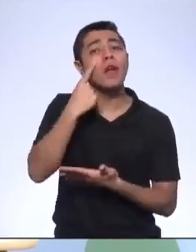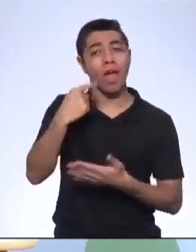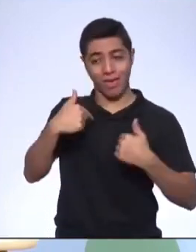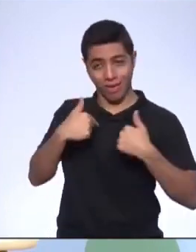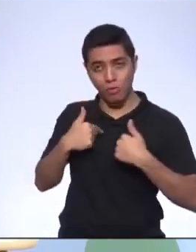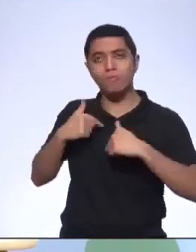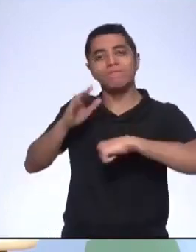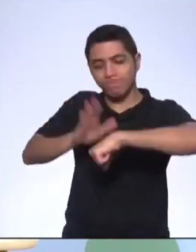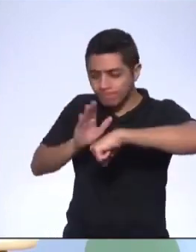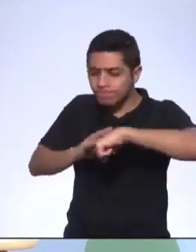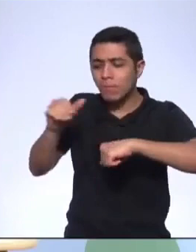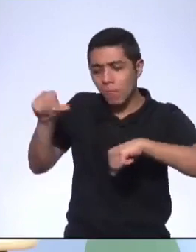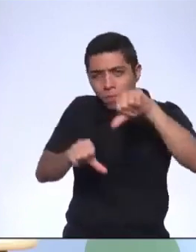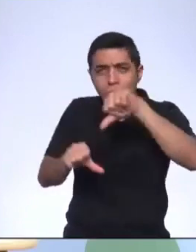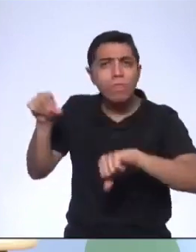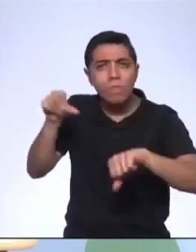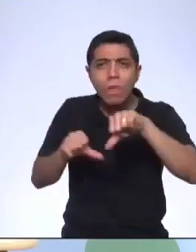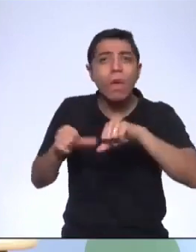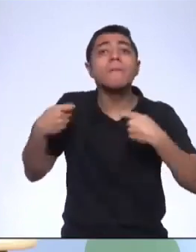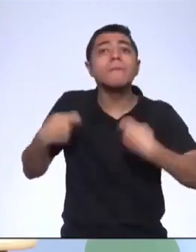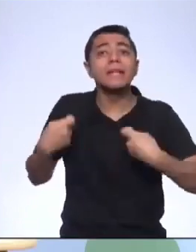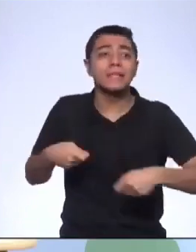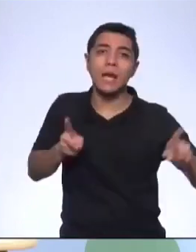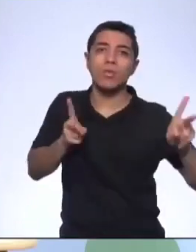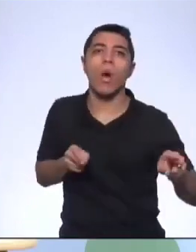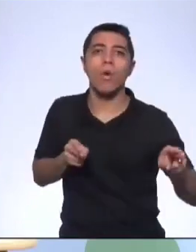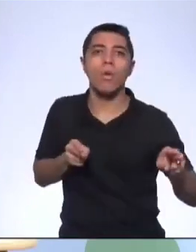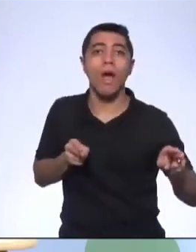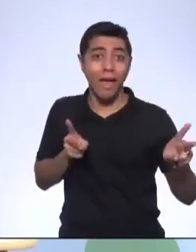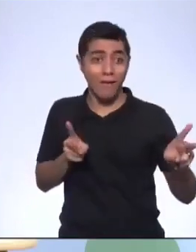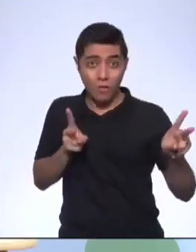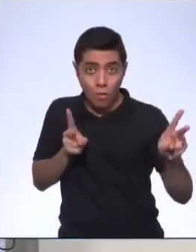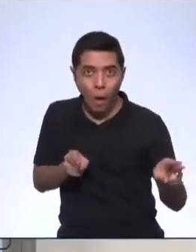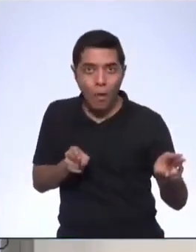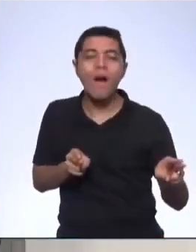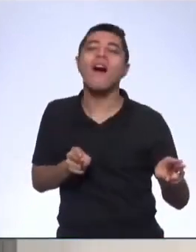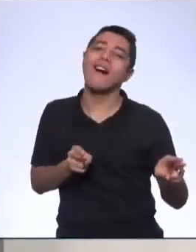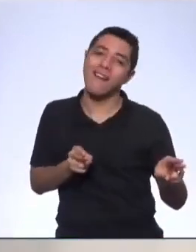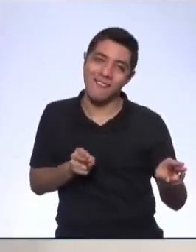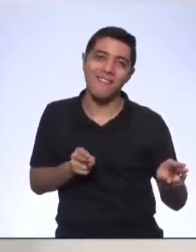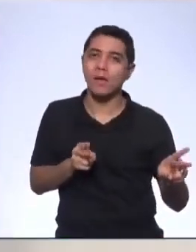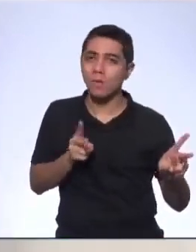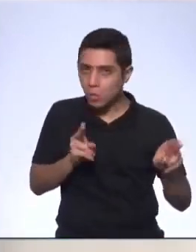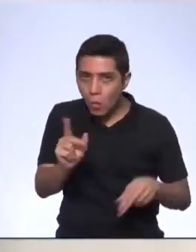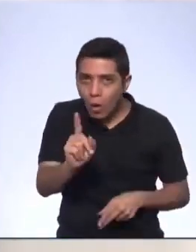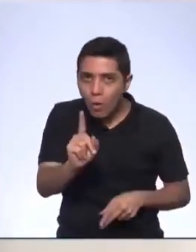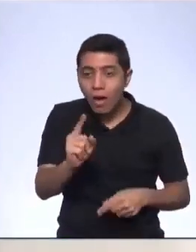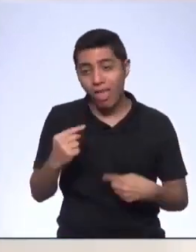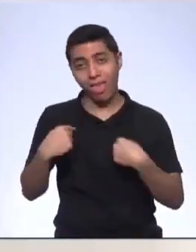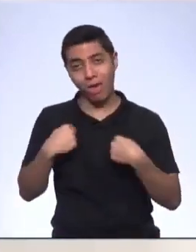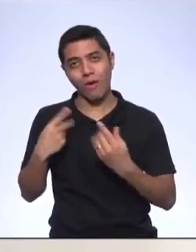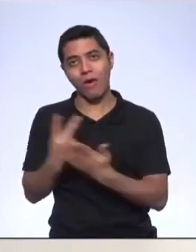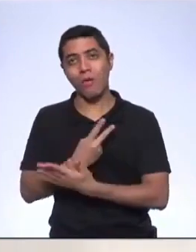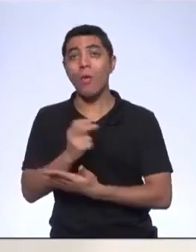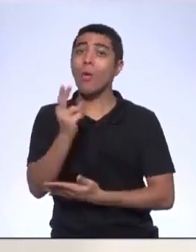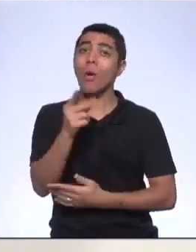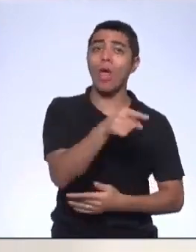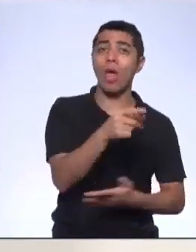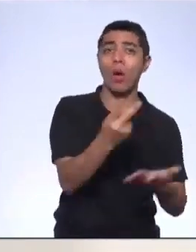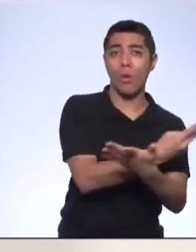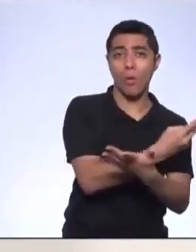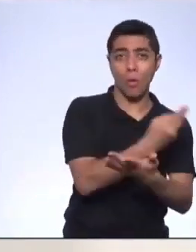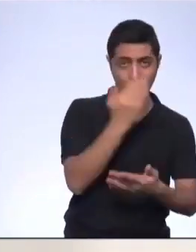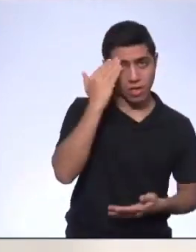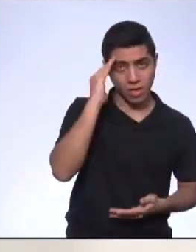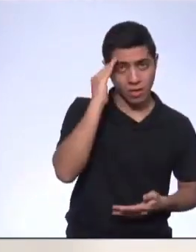fazer o experimento, ou o cientista fez alguma coisa errada. Vou falar uma coisa para vocês, hein? Falar uma coisa para vocês.